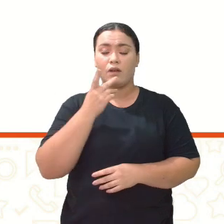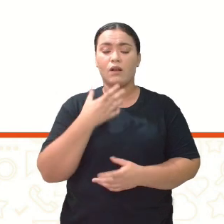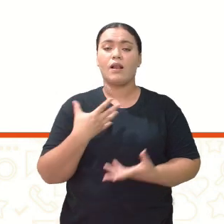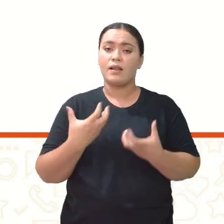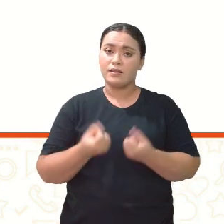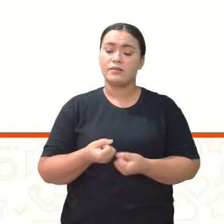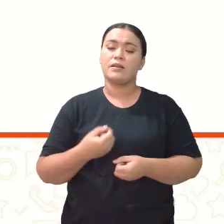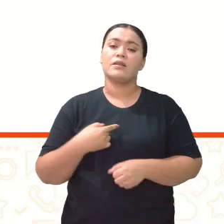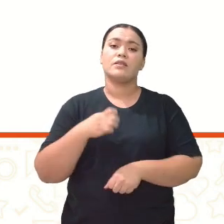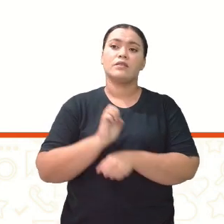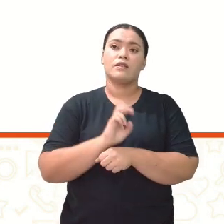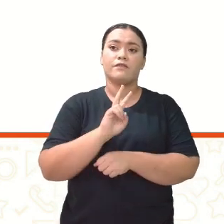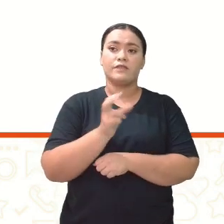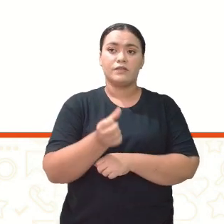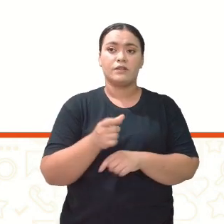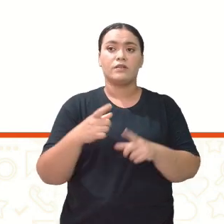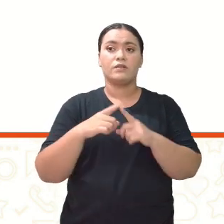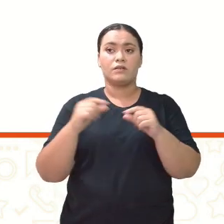aderiram ao programa e